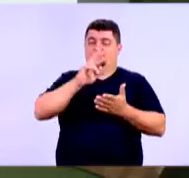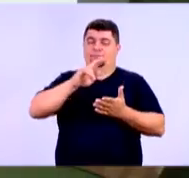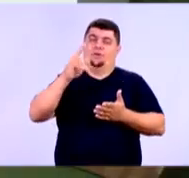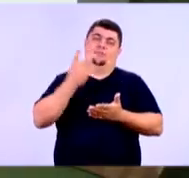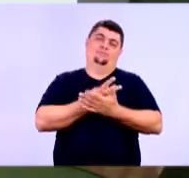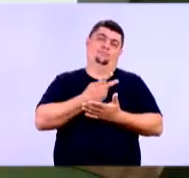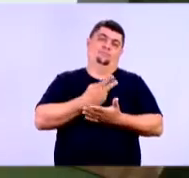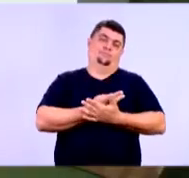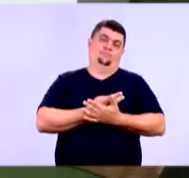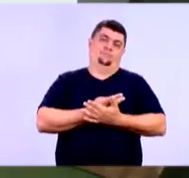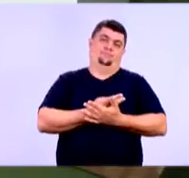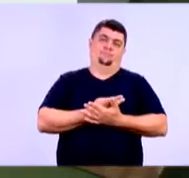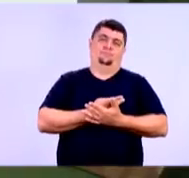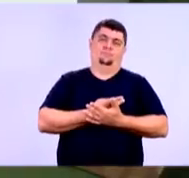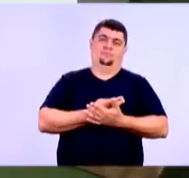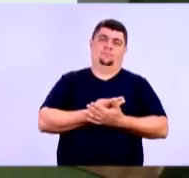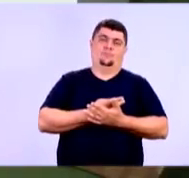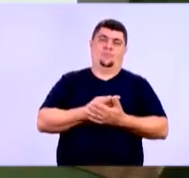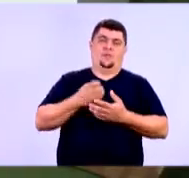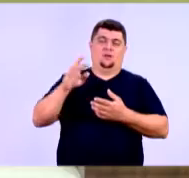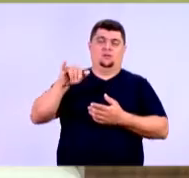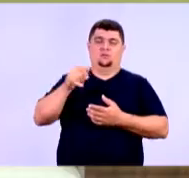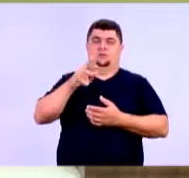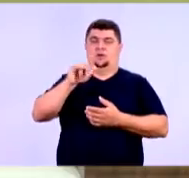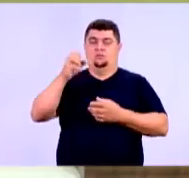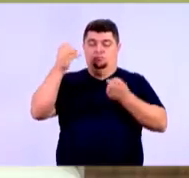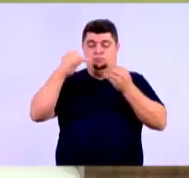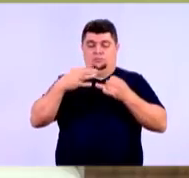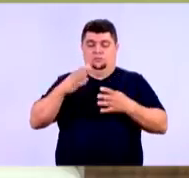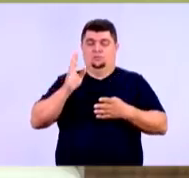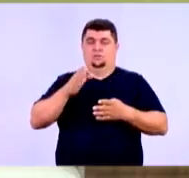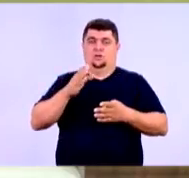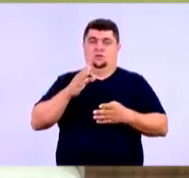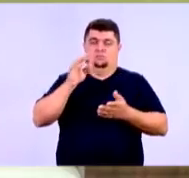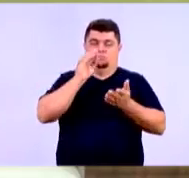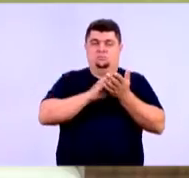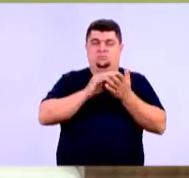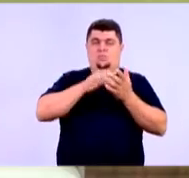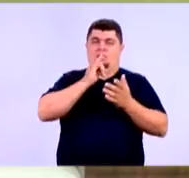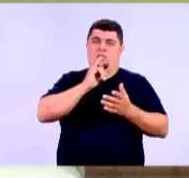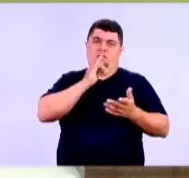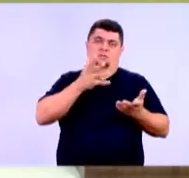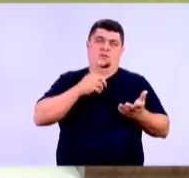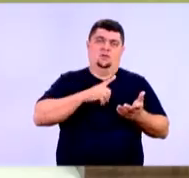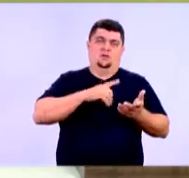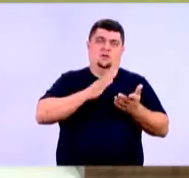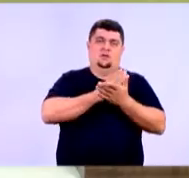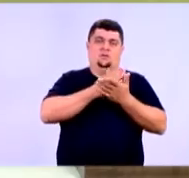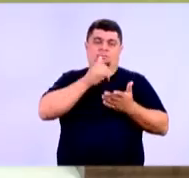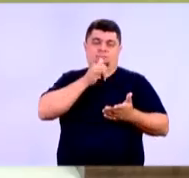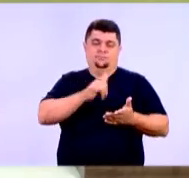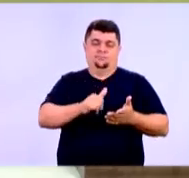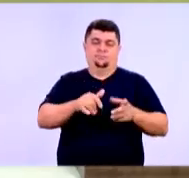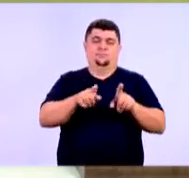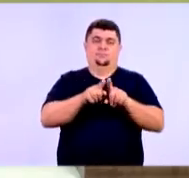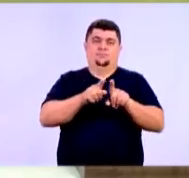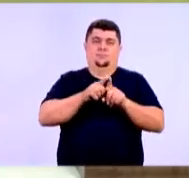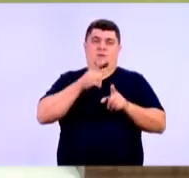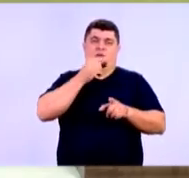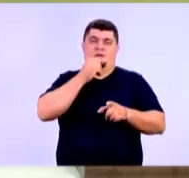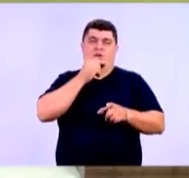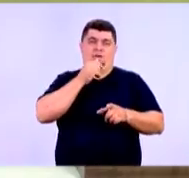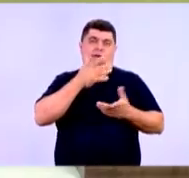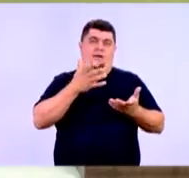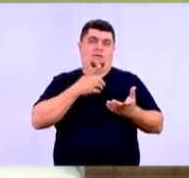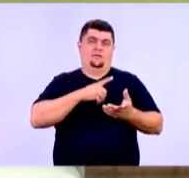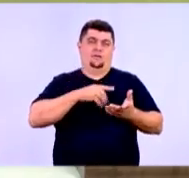professor? Exatamente. Como o pessoal de Jaru aqui falou, eles até citaram que as companhias de energia e de água costumam colocar muito o nome